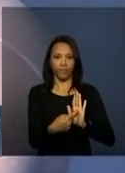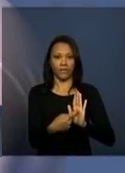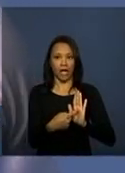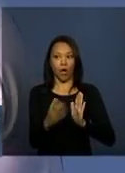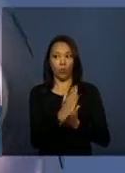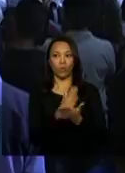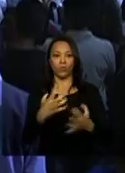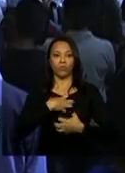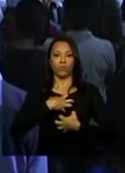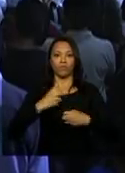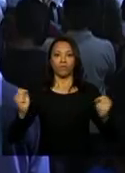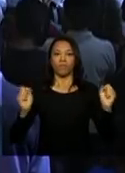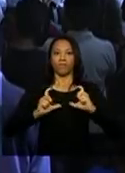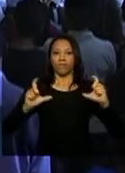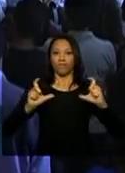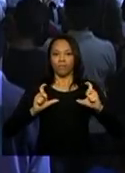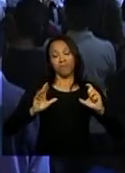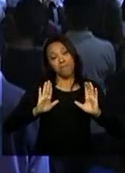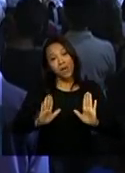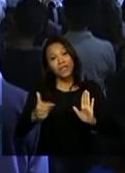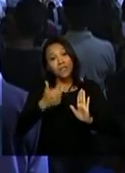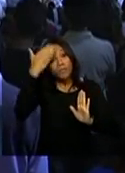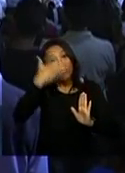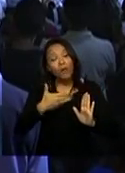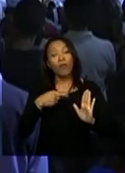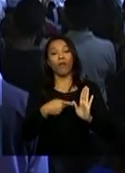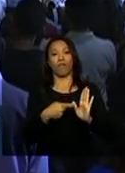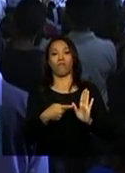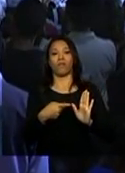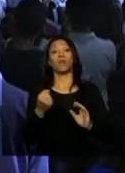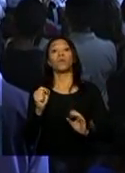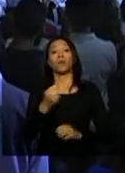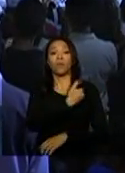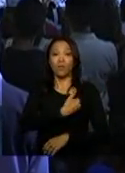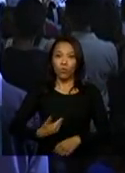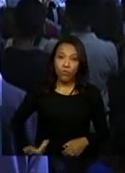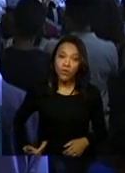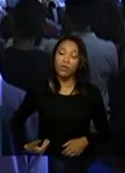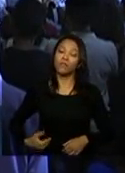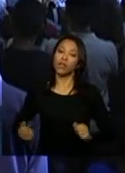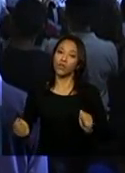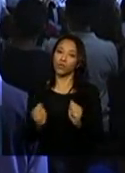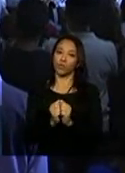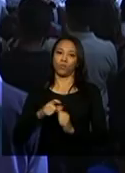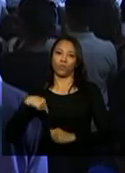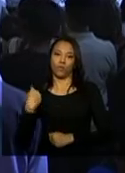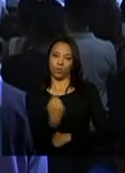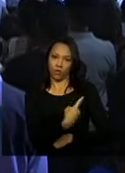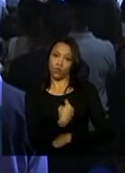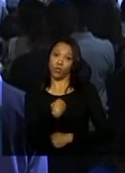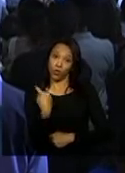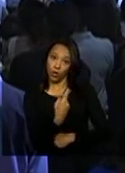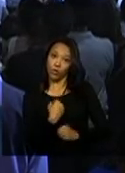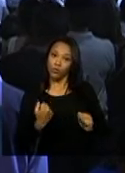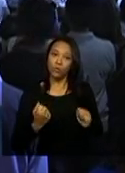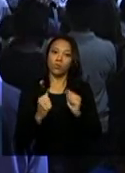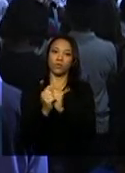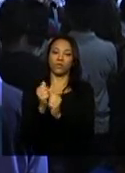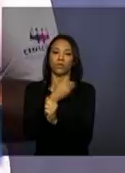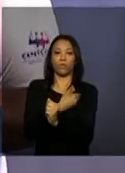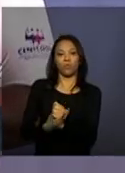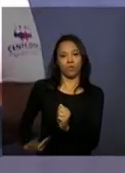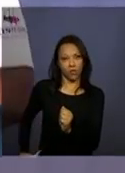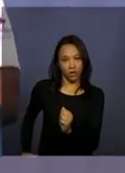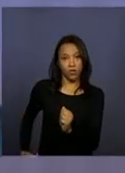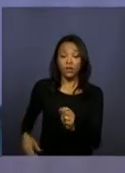Mas isso é uma demonstração que o governo está com a gente e nós estamos com o governo. E é uma